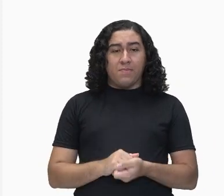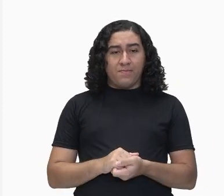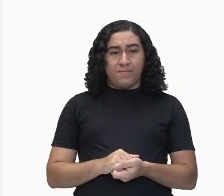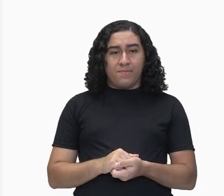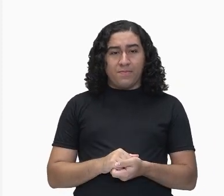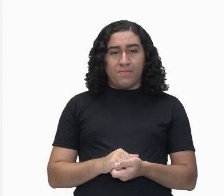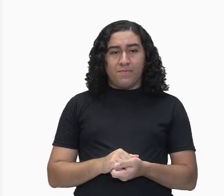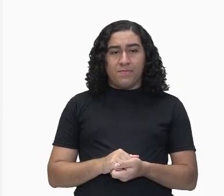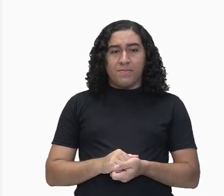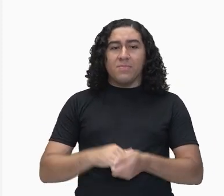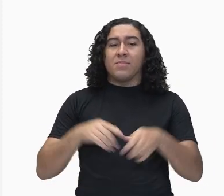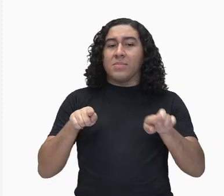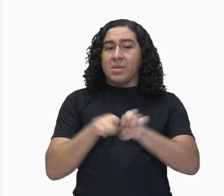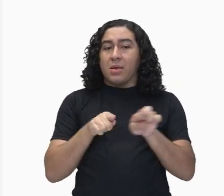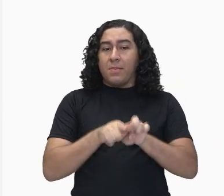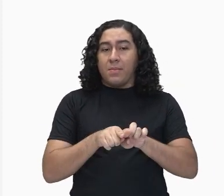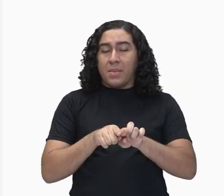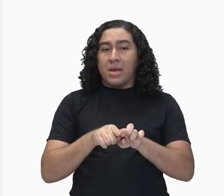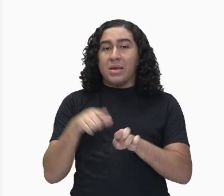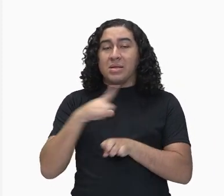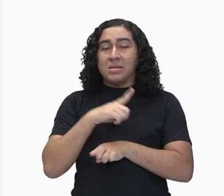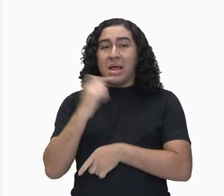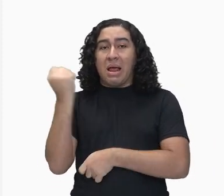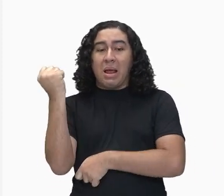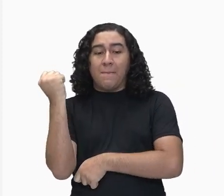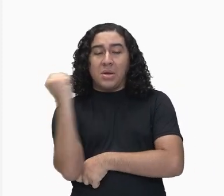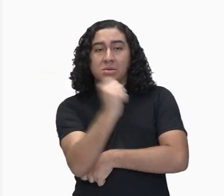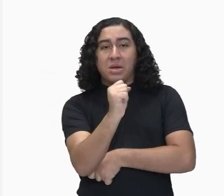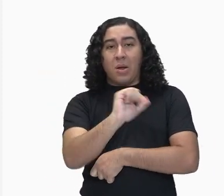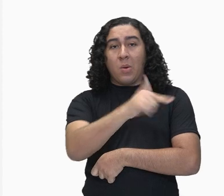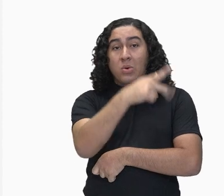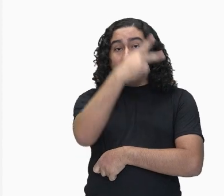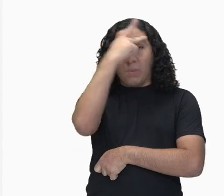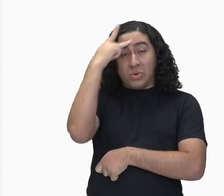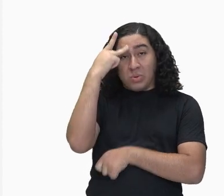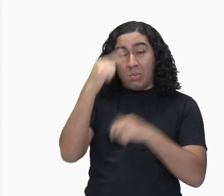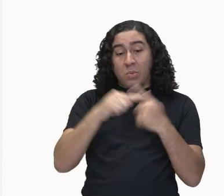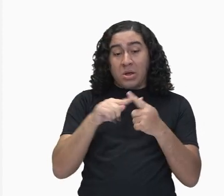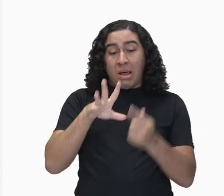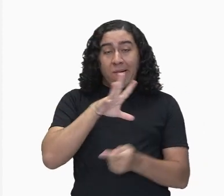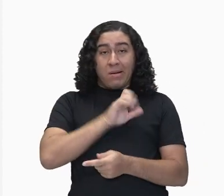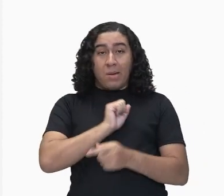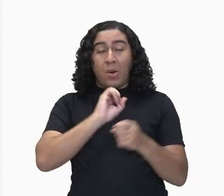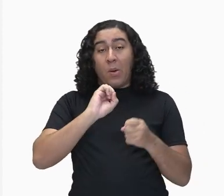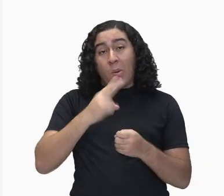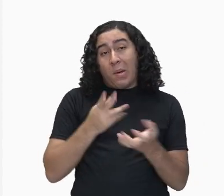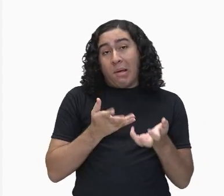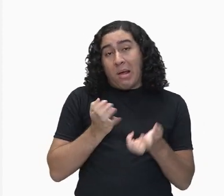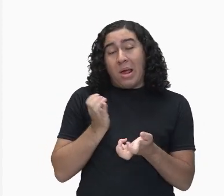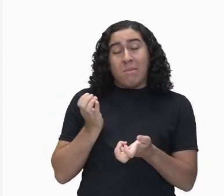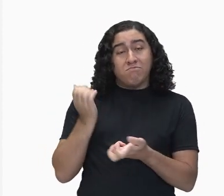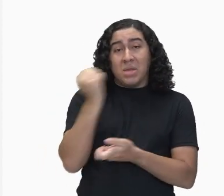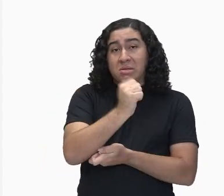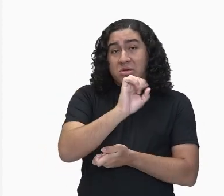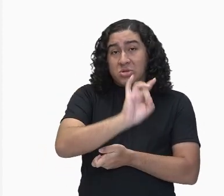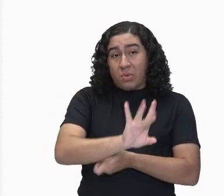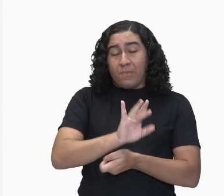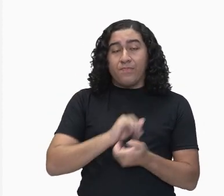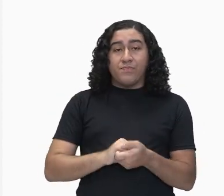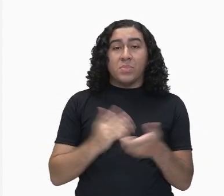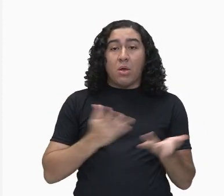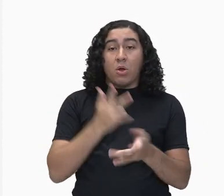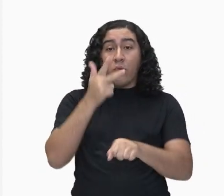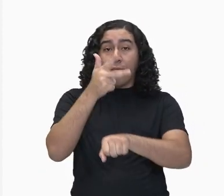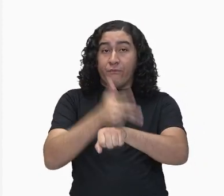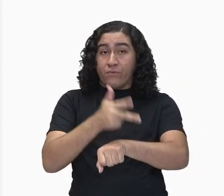Assassinatos por vingança ou amor. Então, a gente vai agora assistir a um vídeo